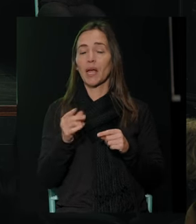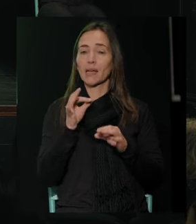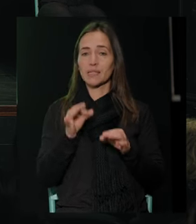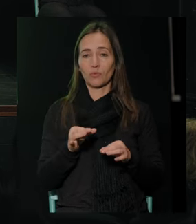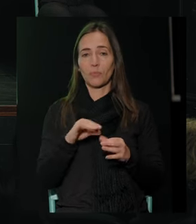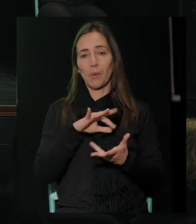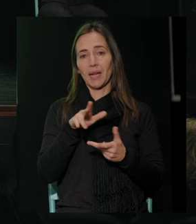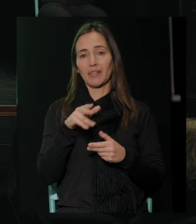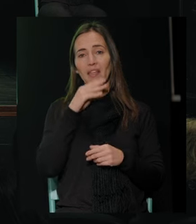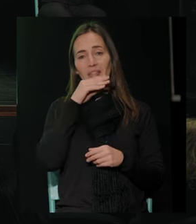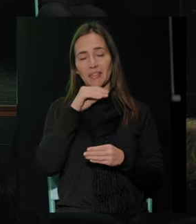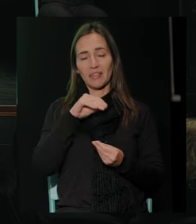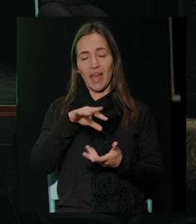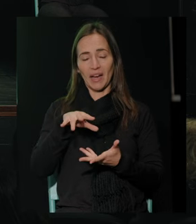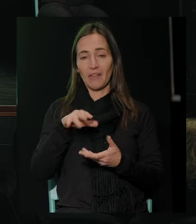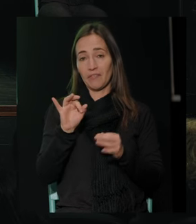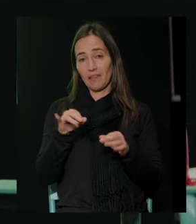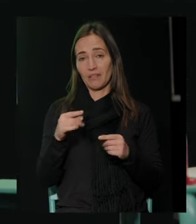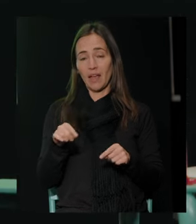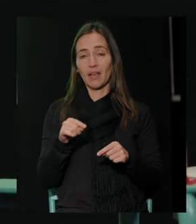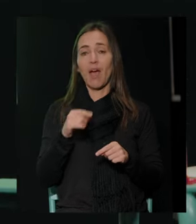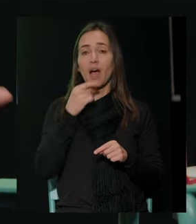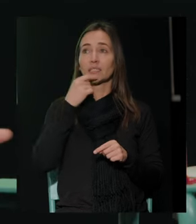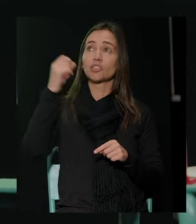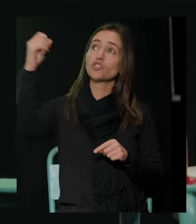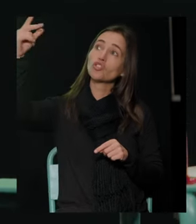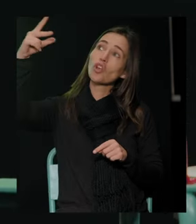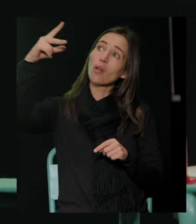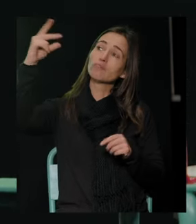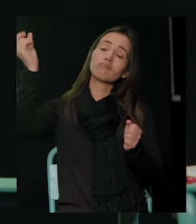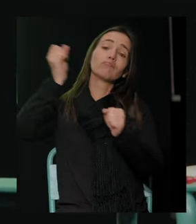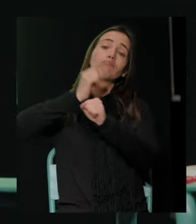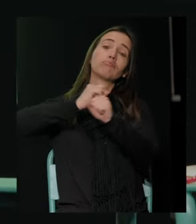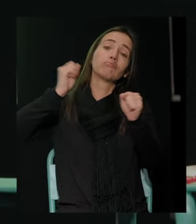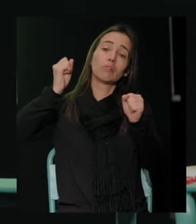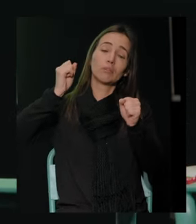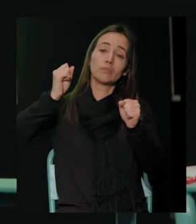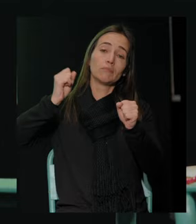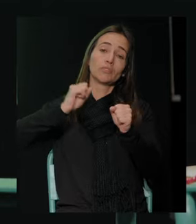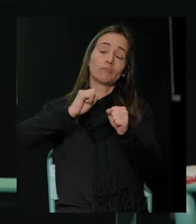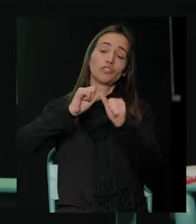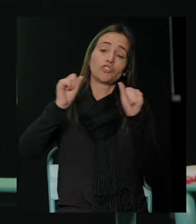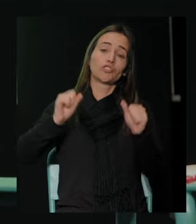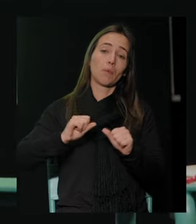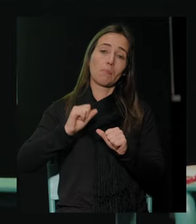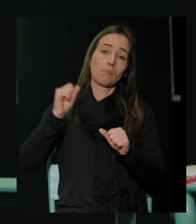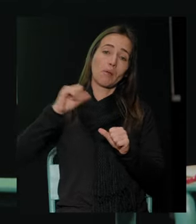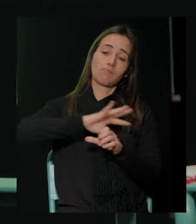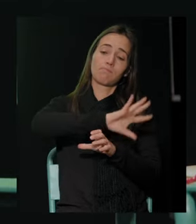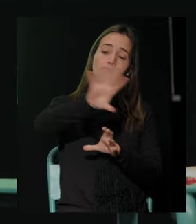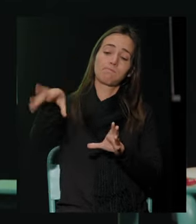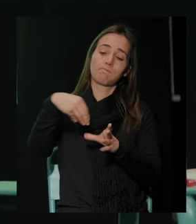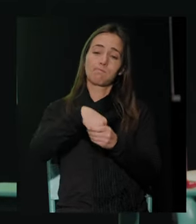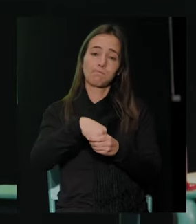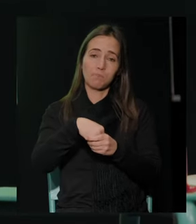para o planeta Terra, mas não seja quando o Sol, a nossa estrela, implodir e com ela levar todo o sistema solar, mas há um fim